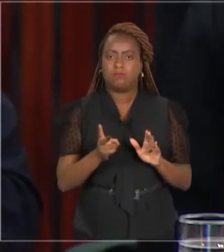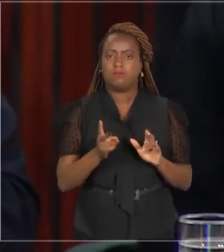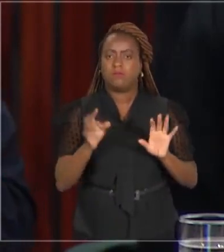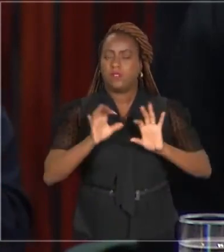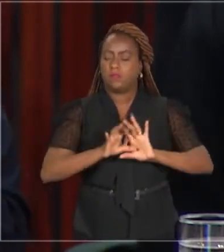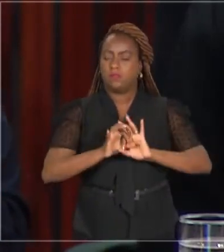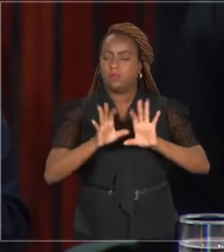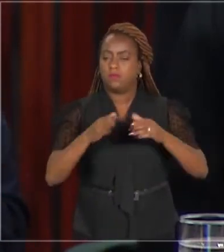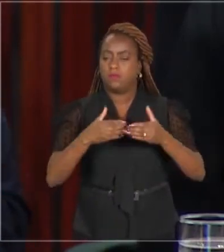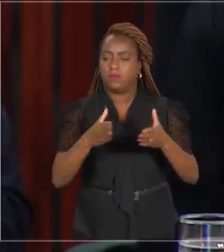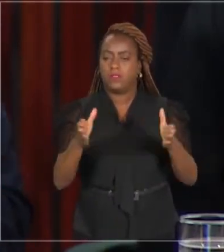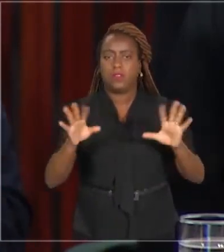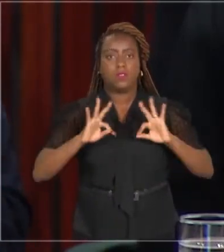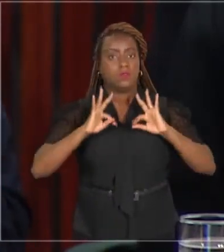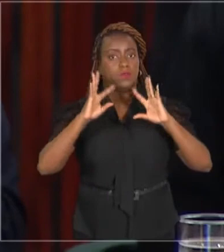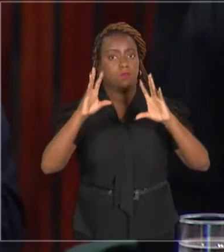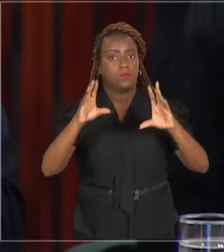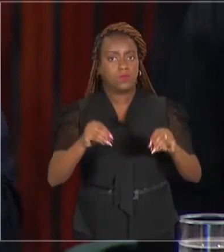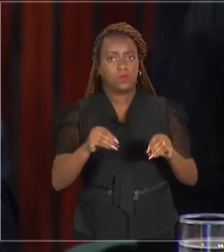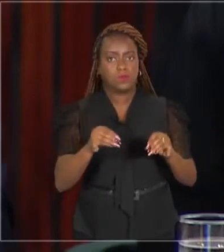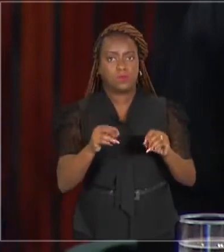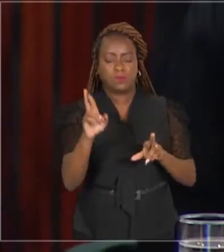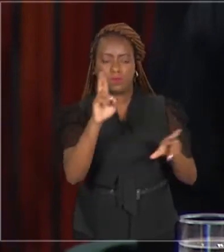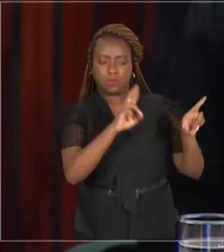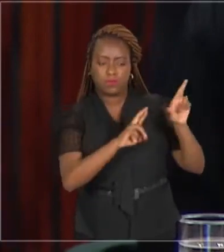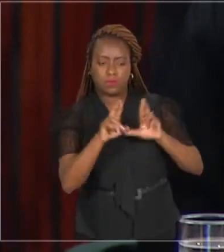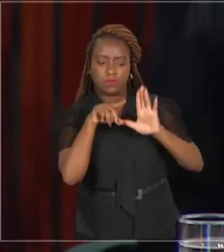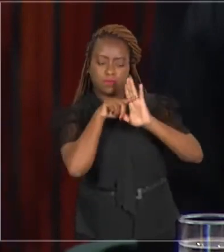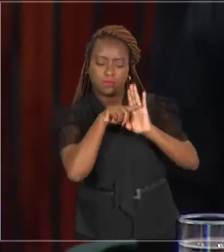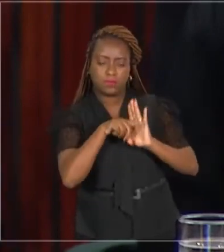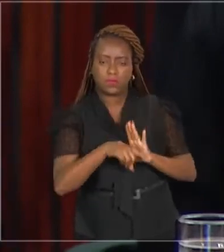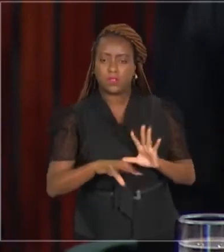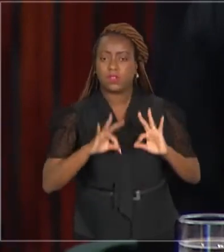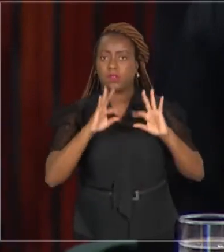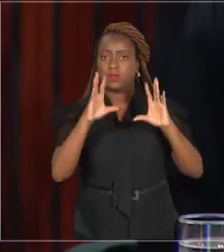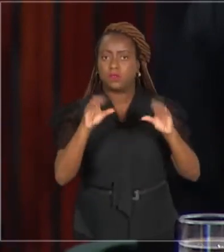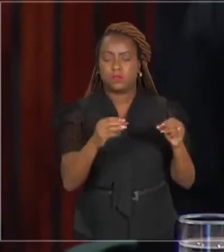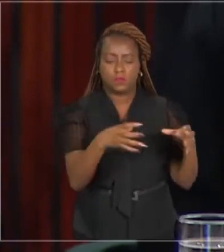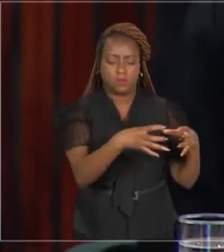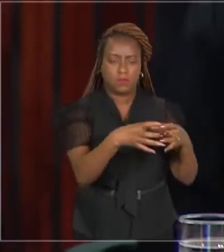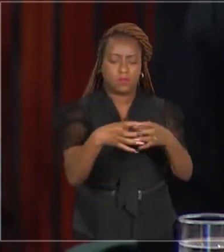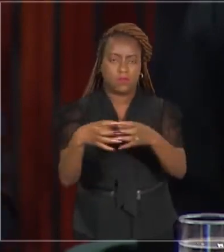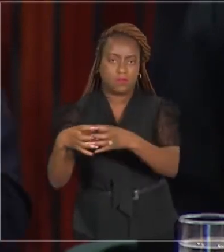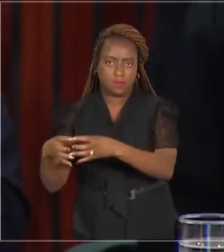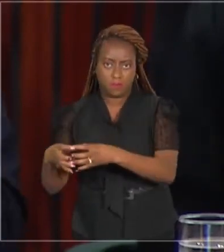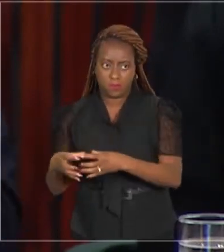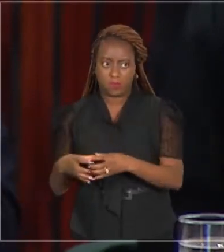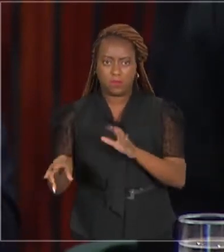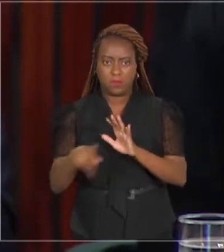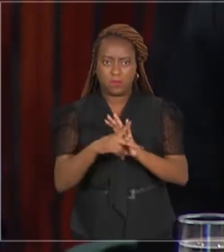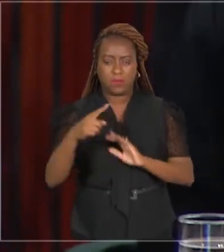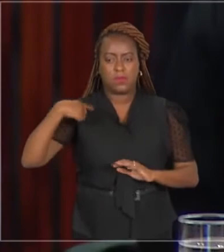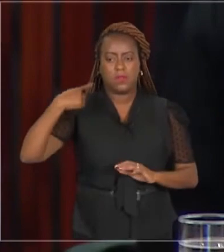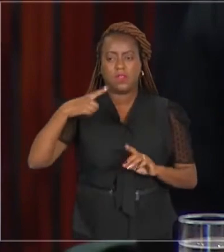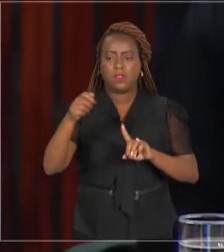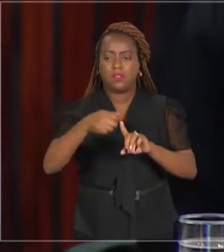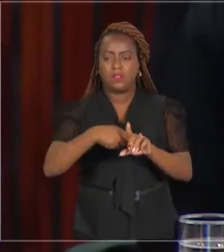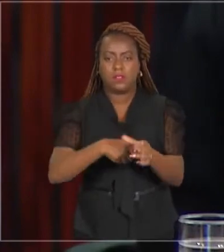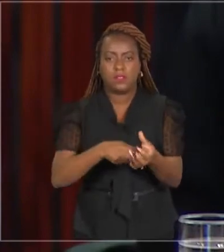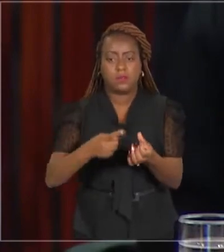à disposição de todas as entidades fiscalizadoras todos os partidos políticos nos seis meses